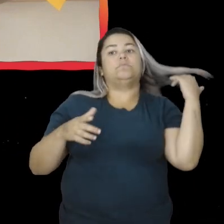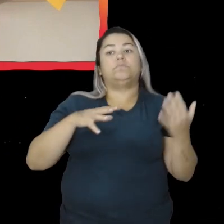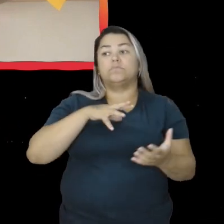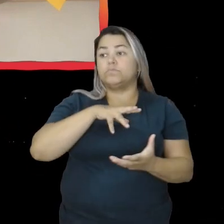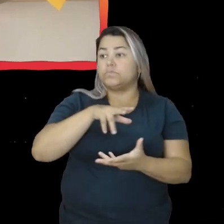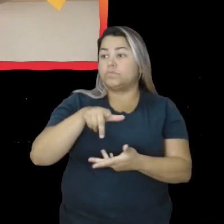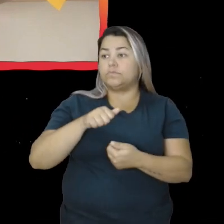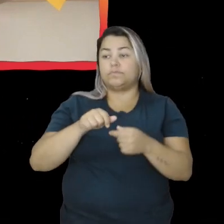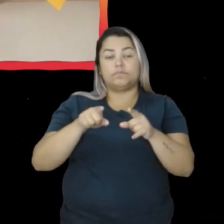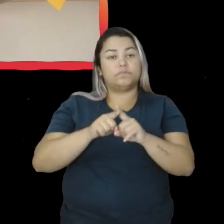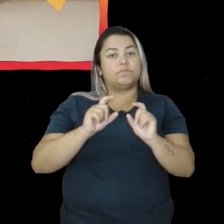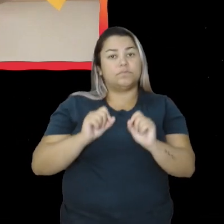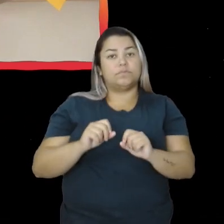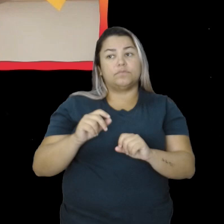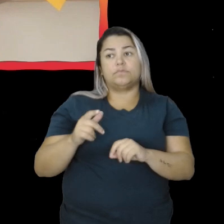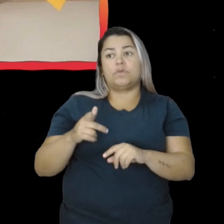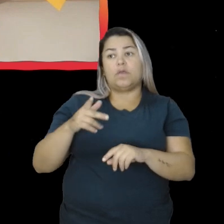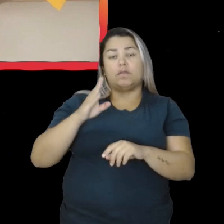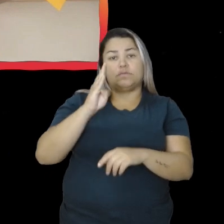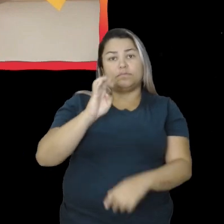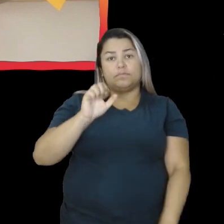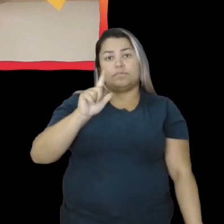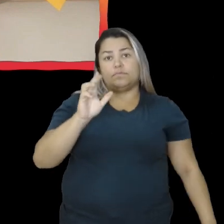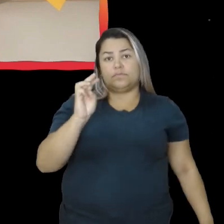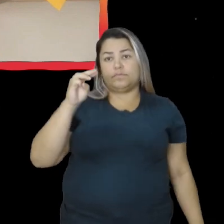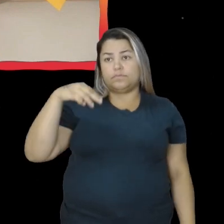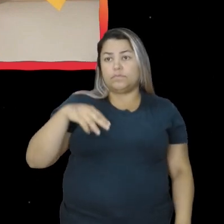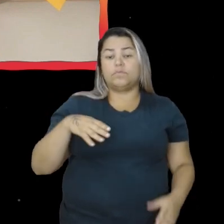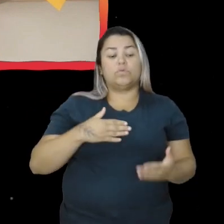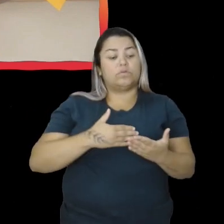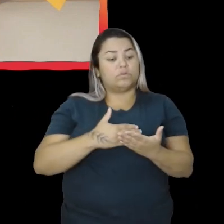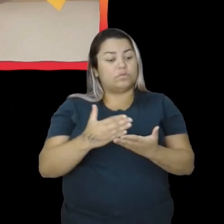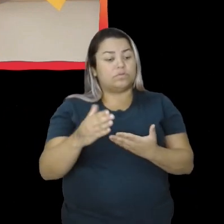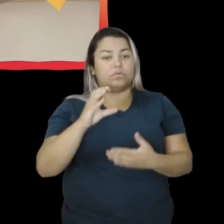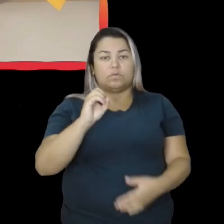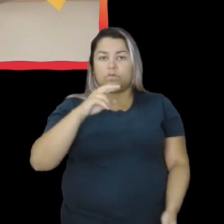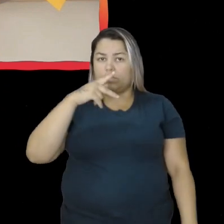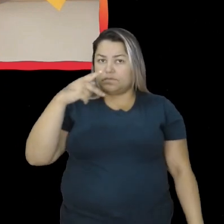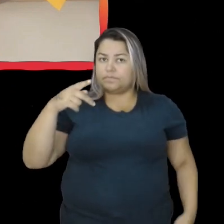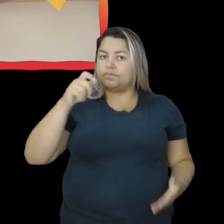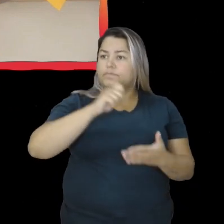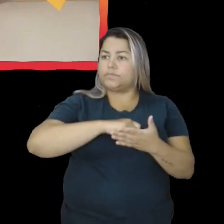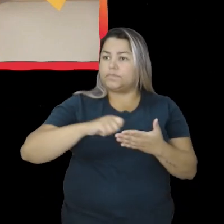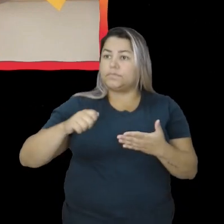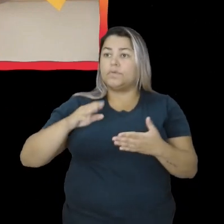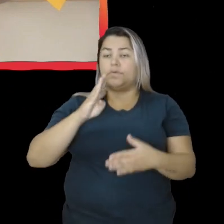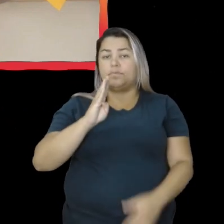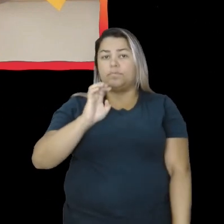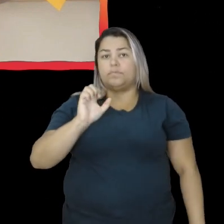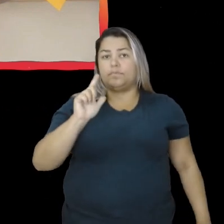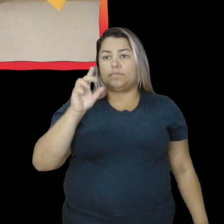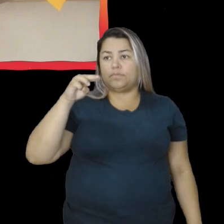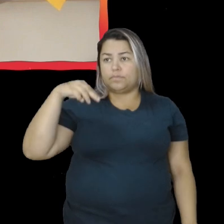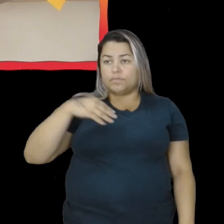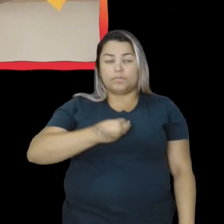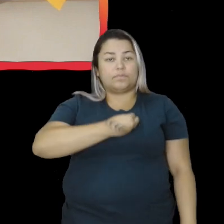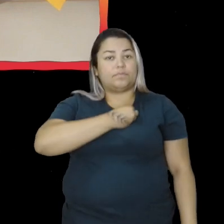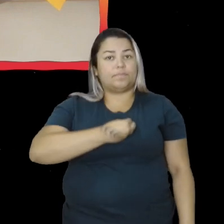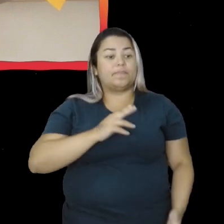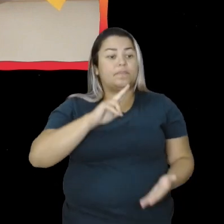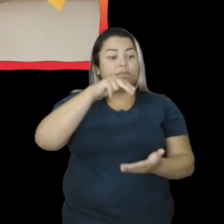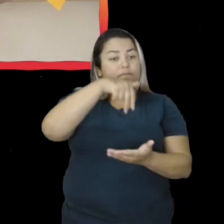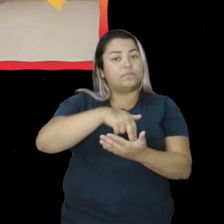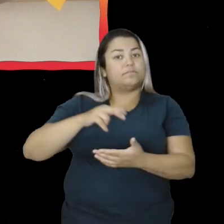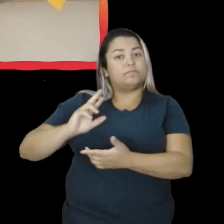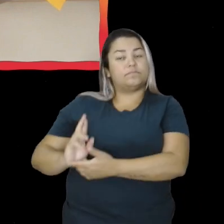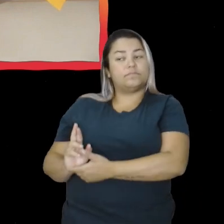programa internacional, para Belém durante a COP. E aí eles vão assinar esse próximo evento em Belém com a minha presença lá, representando o município e